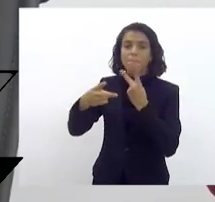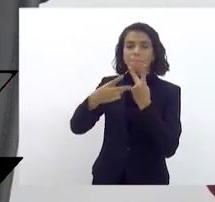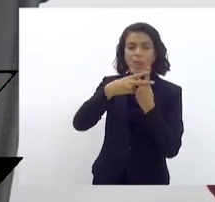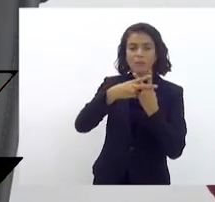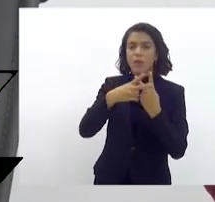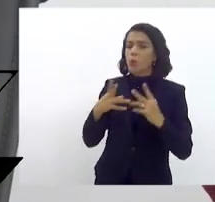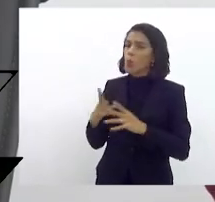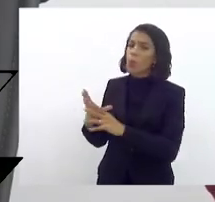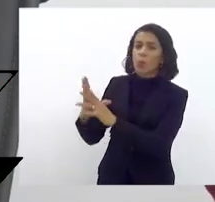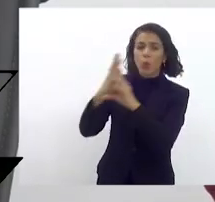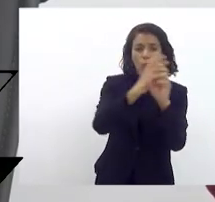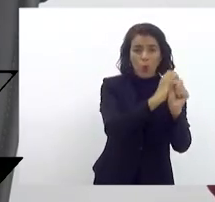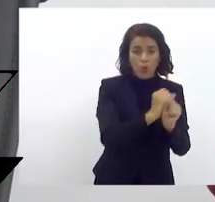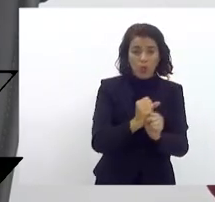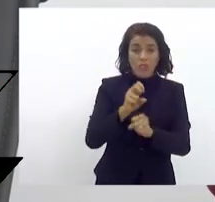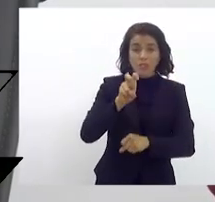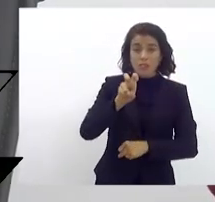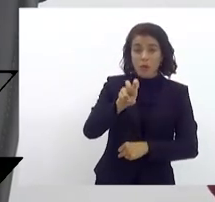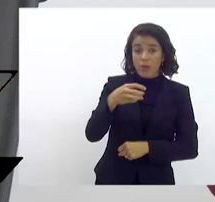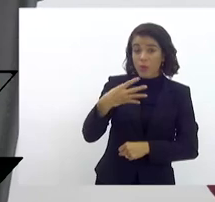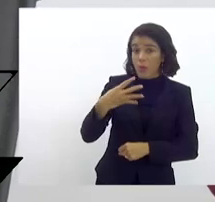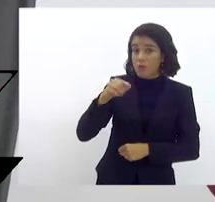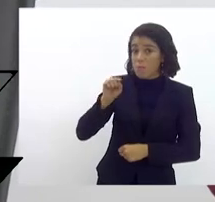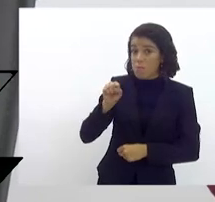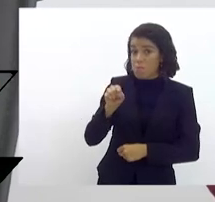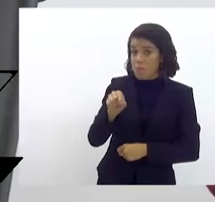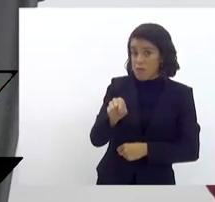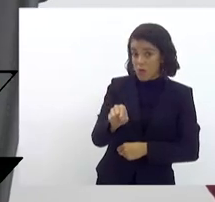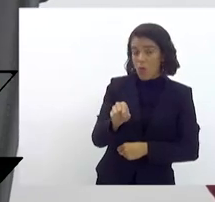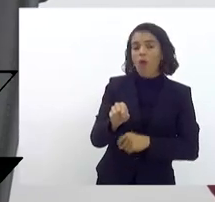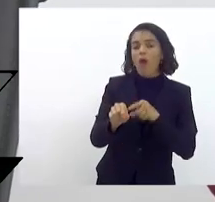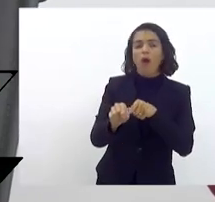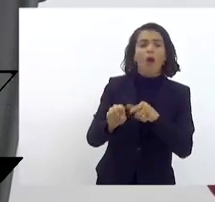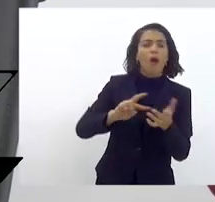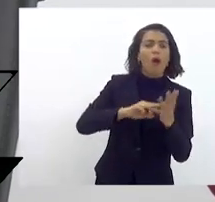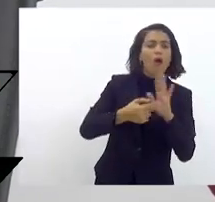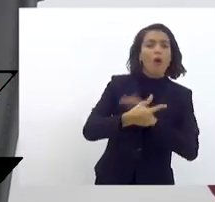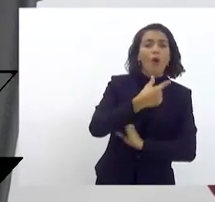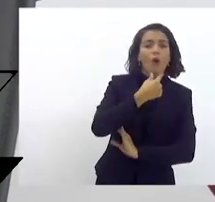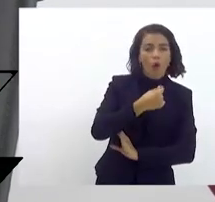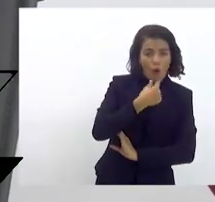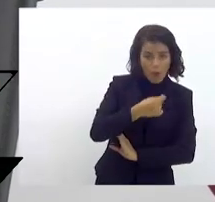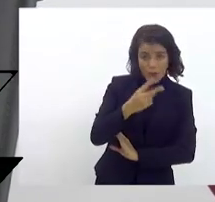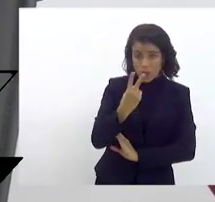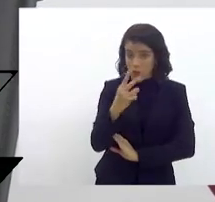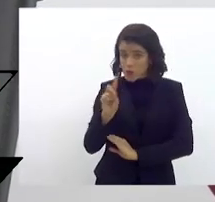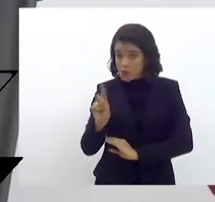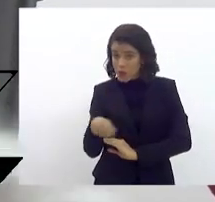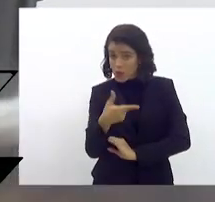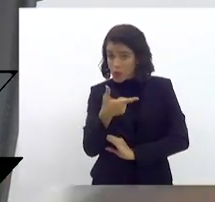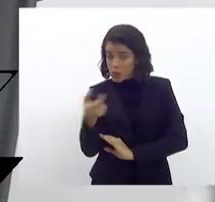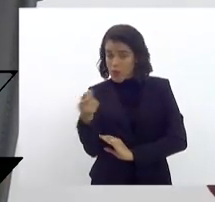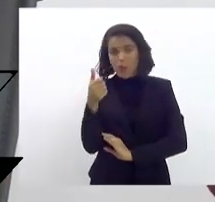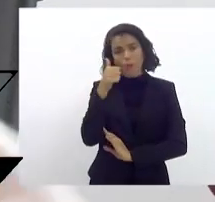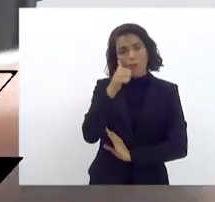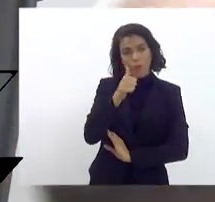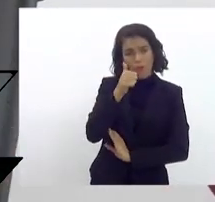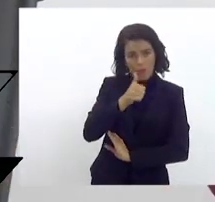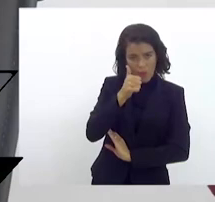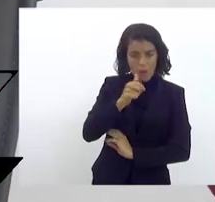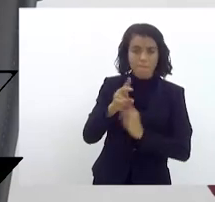aprisionados 54 mil são homens e 2.200 são mulheres